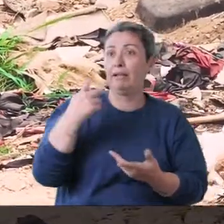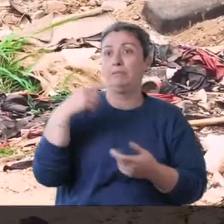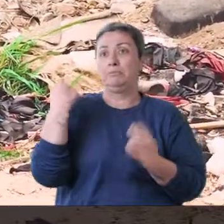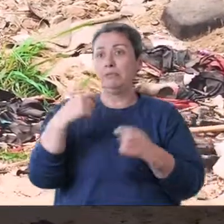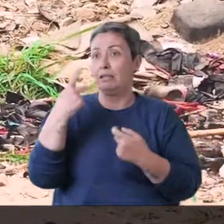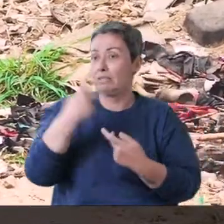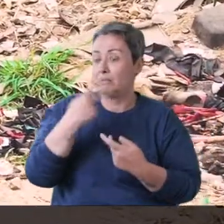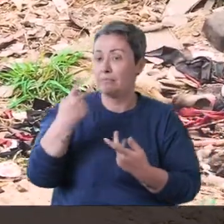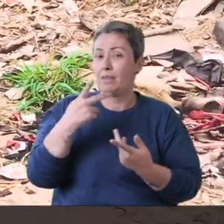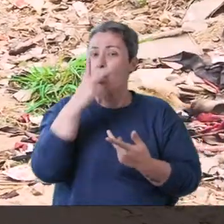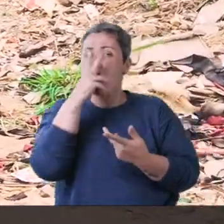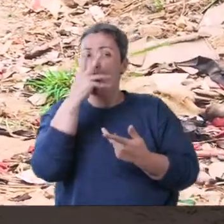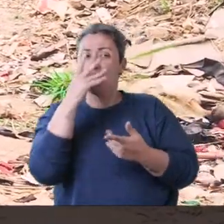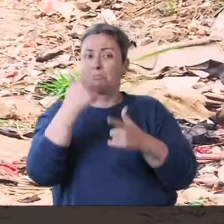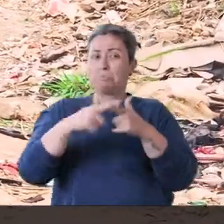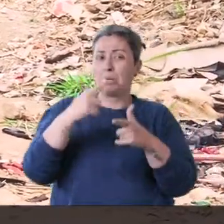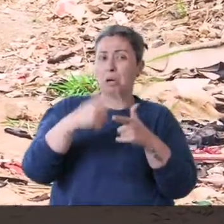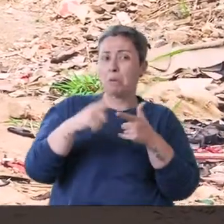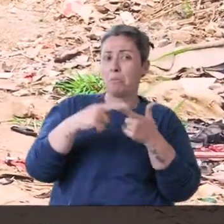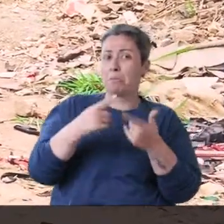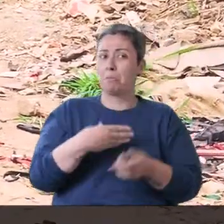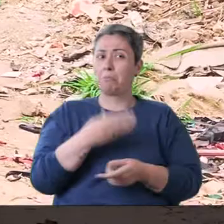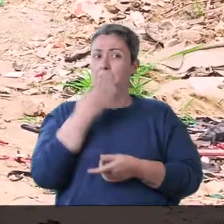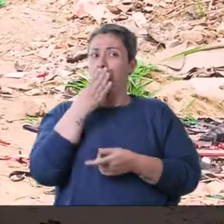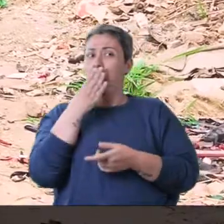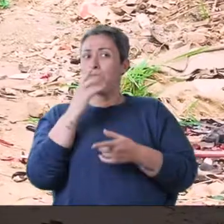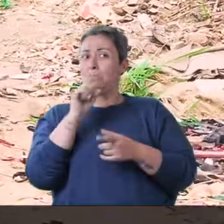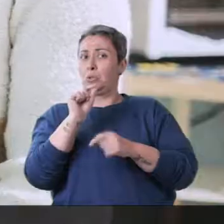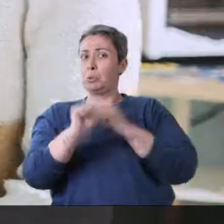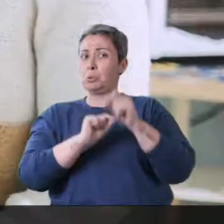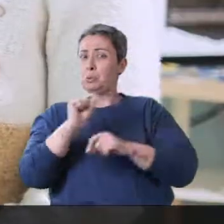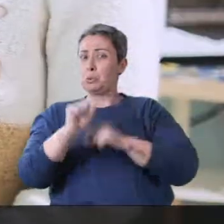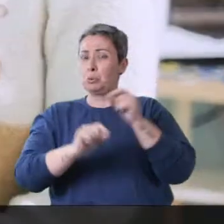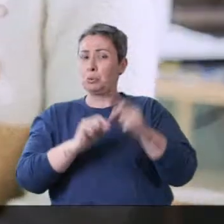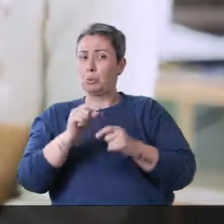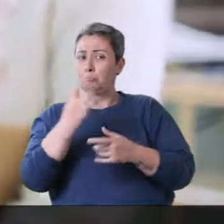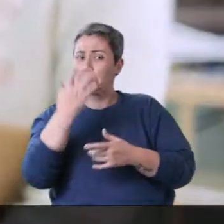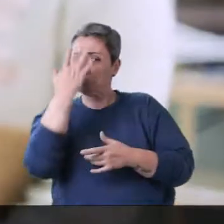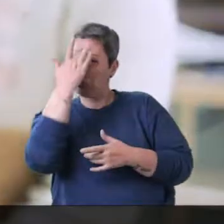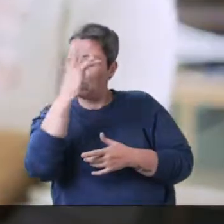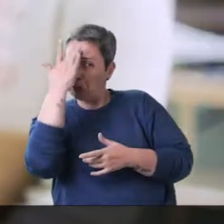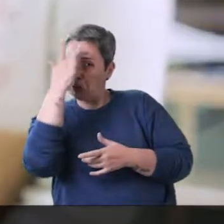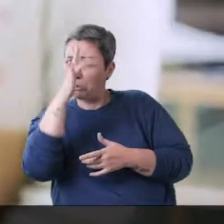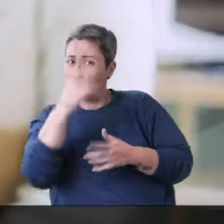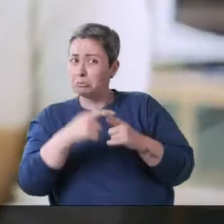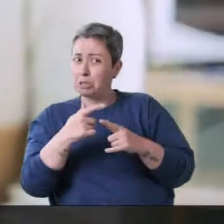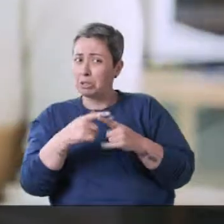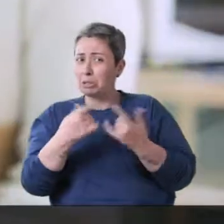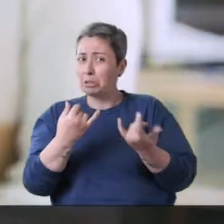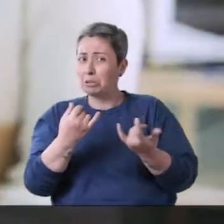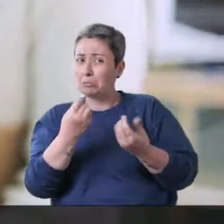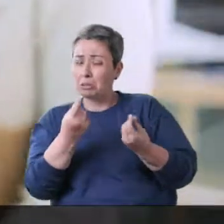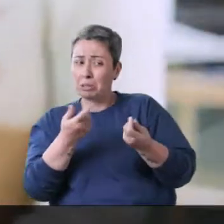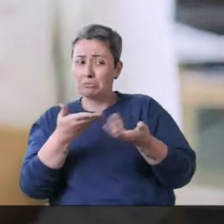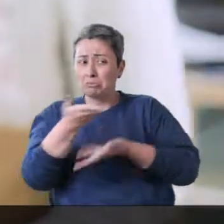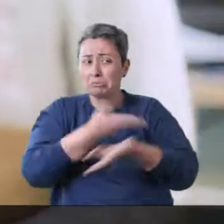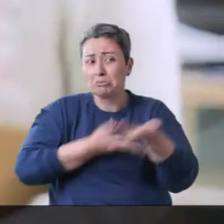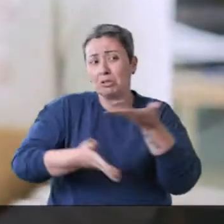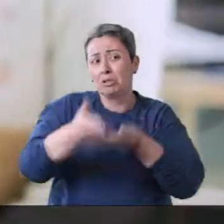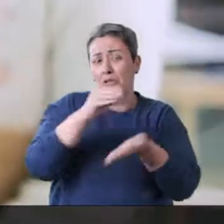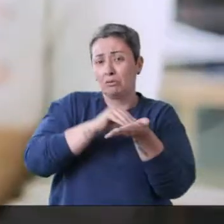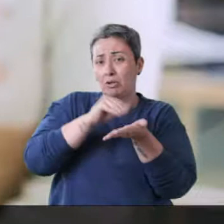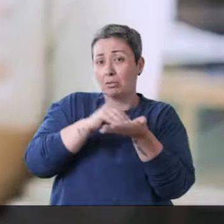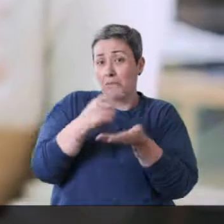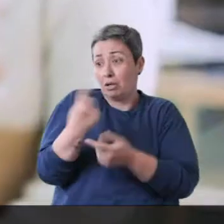ele vai aprender a falar. Ela achava que o problema dele era... Não falava porque ele não tinha... Ele